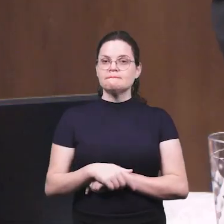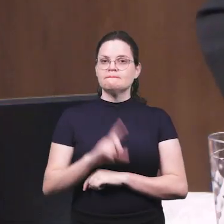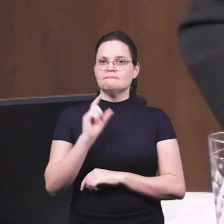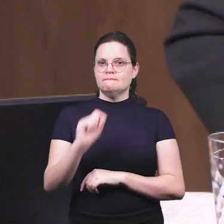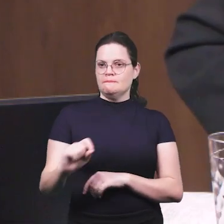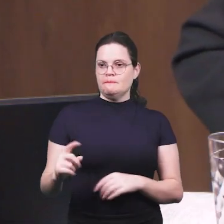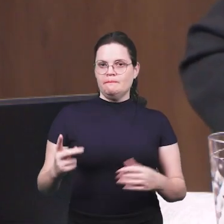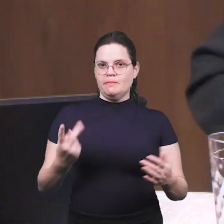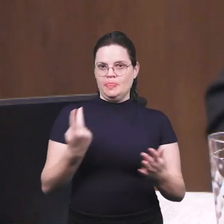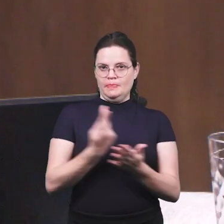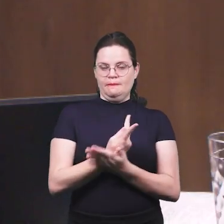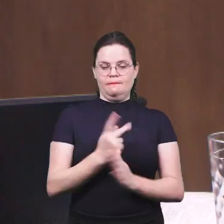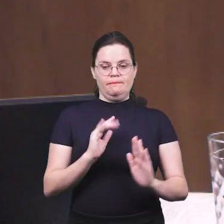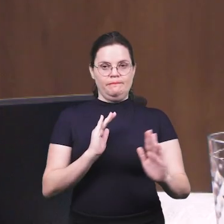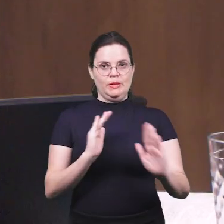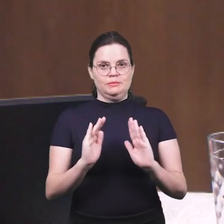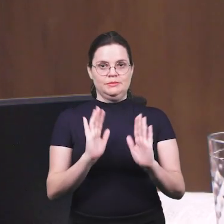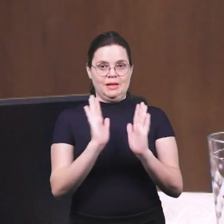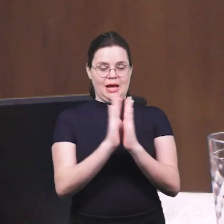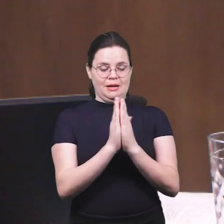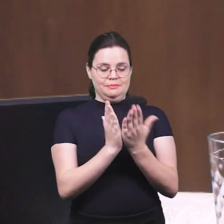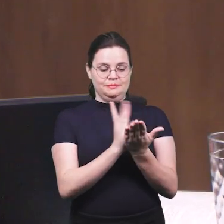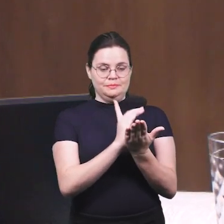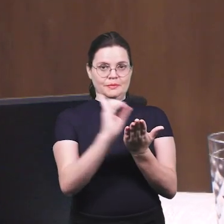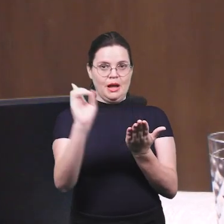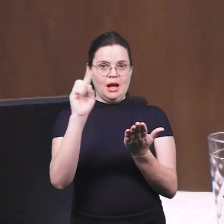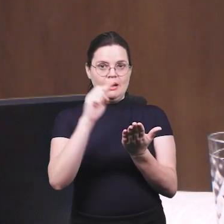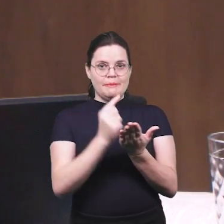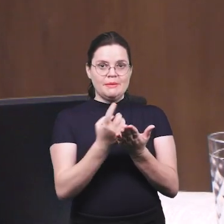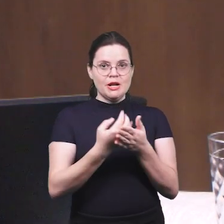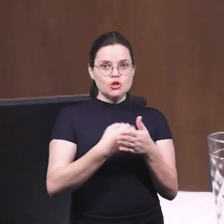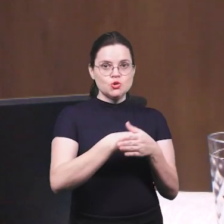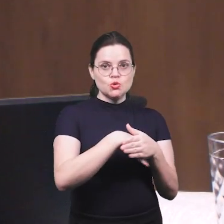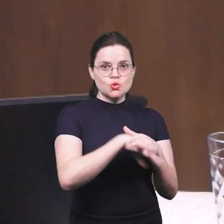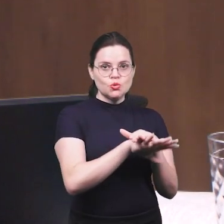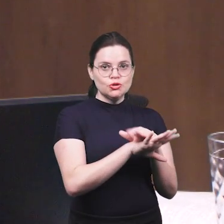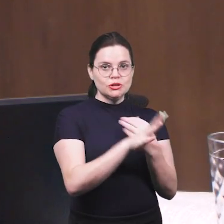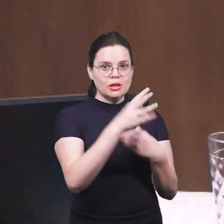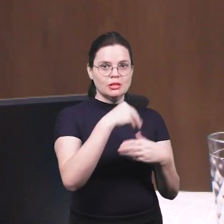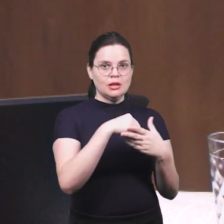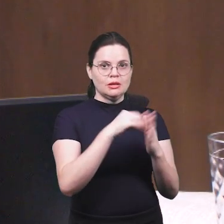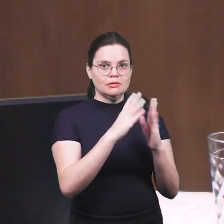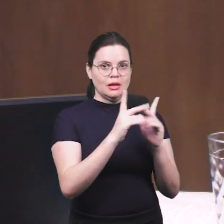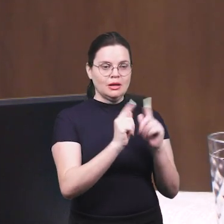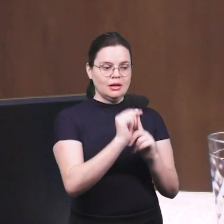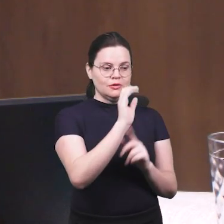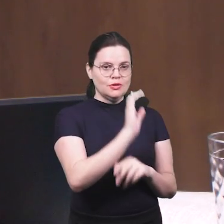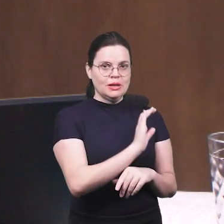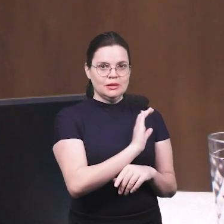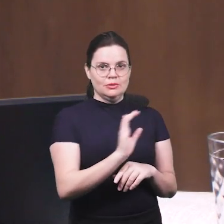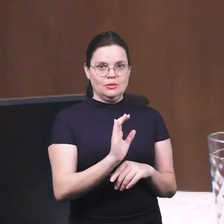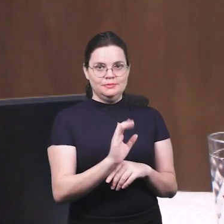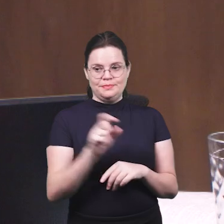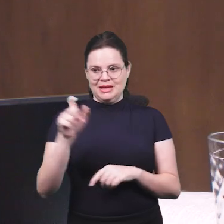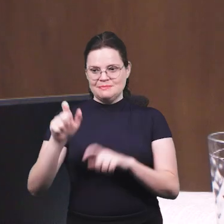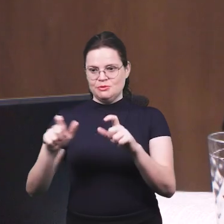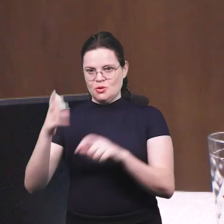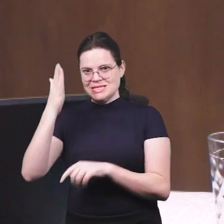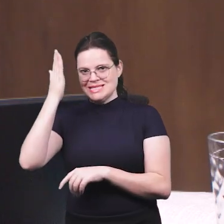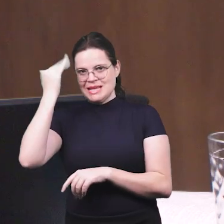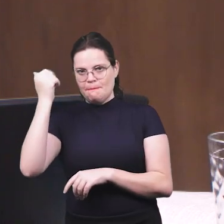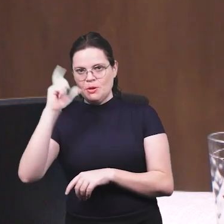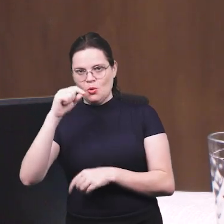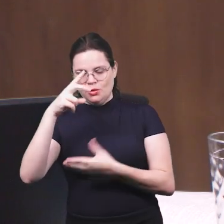que escondeu-se a Bíblia. Então, o que aconteceu? Ninguém tinha condição de questionar aquilo